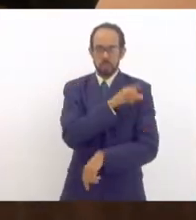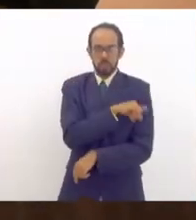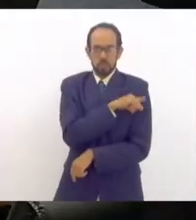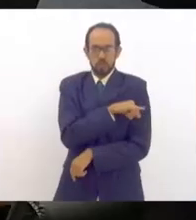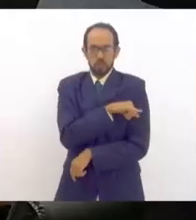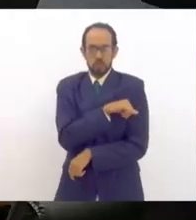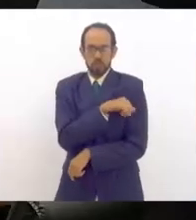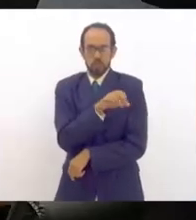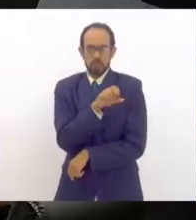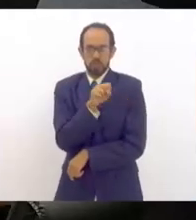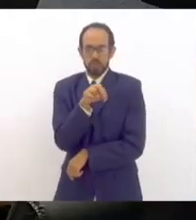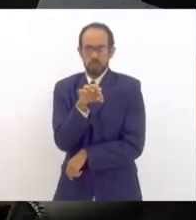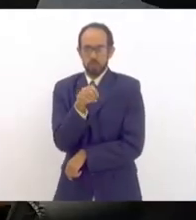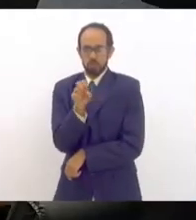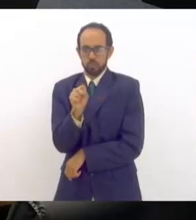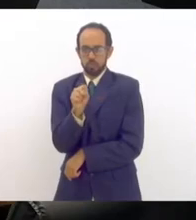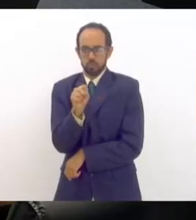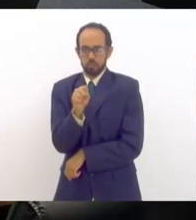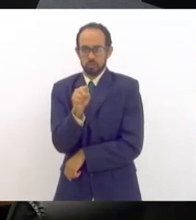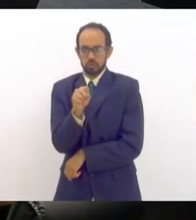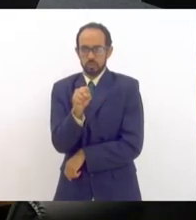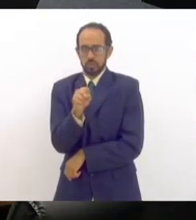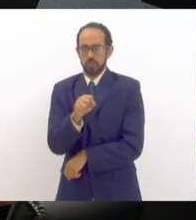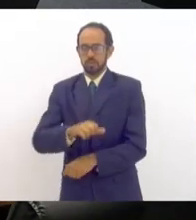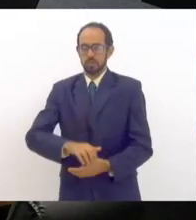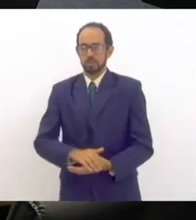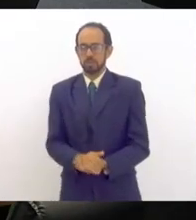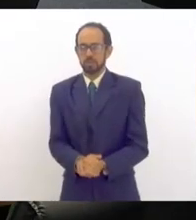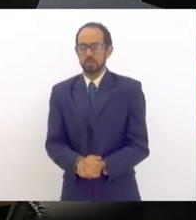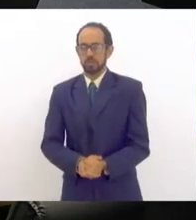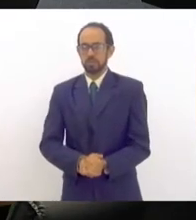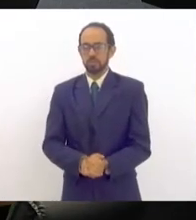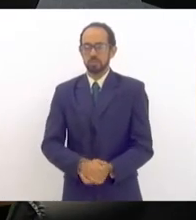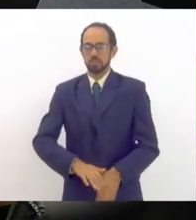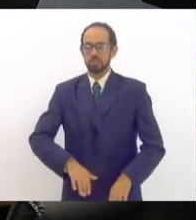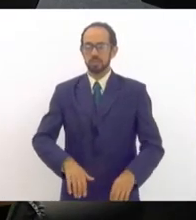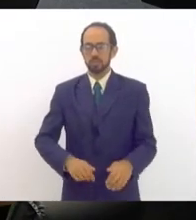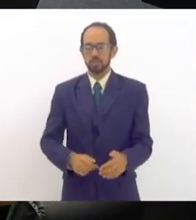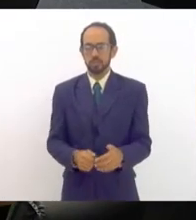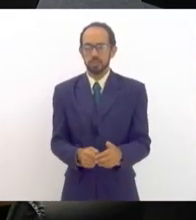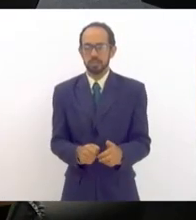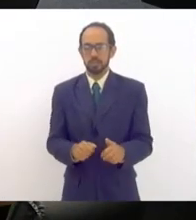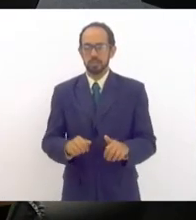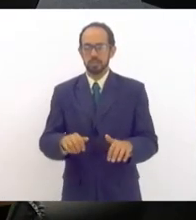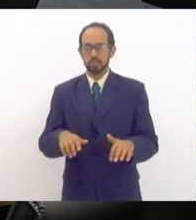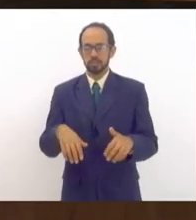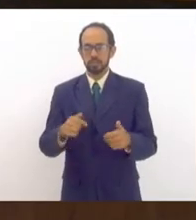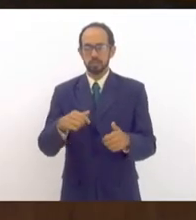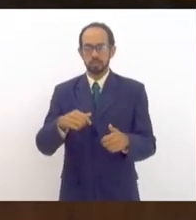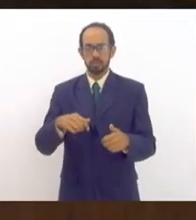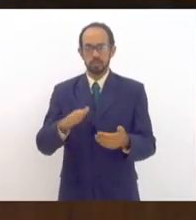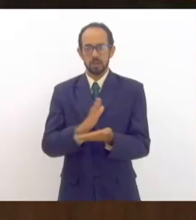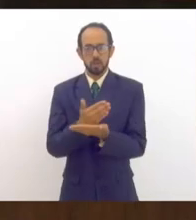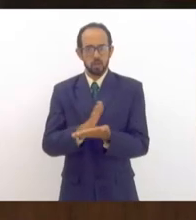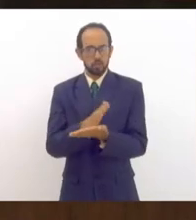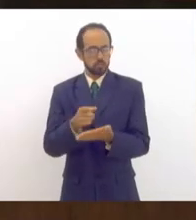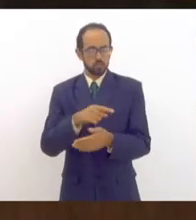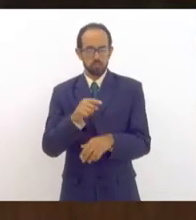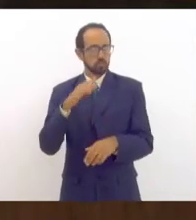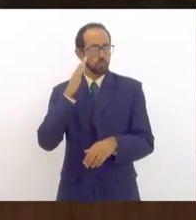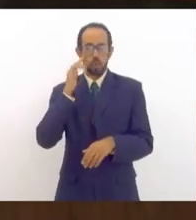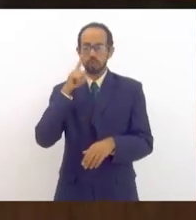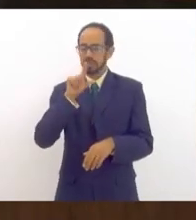deputada disse hoje ninguém consegue entender como vai funcionar esse tema free Flow o senhor presidente citou aqui